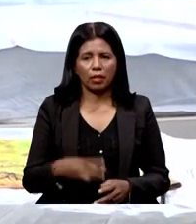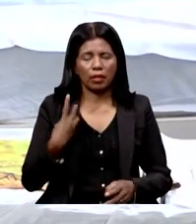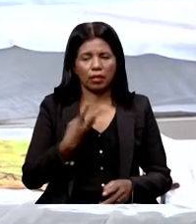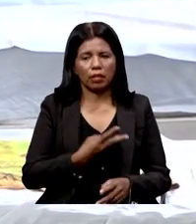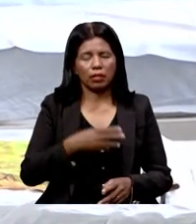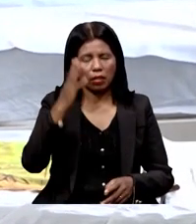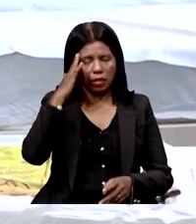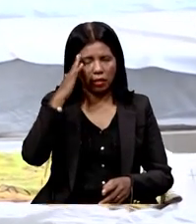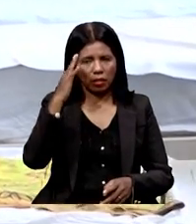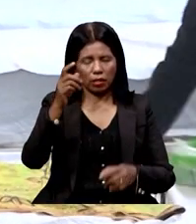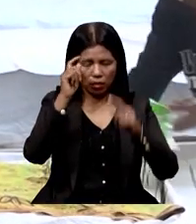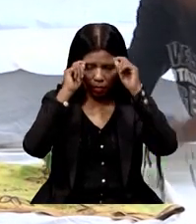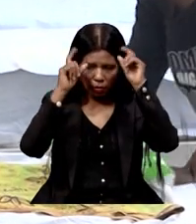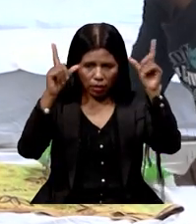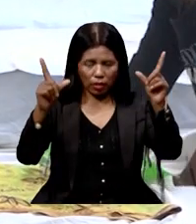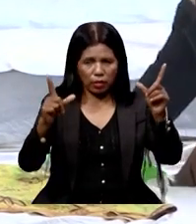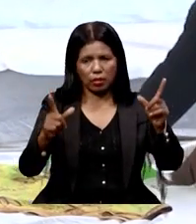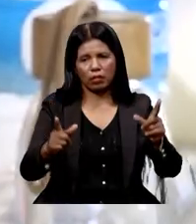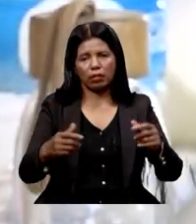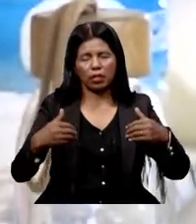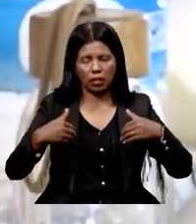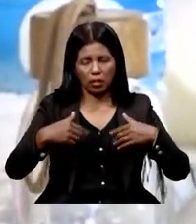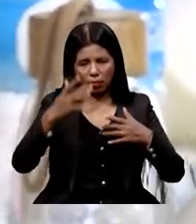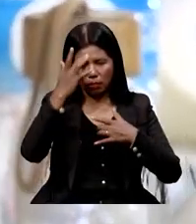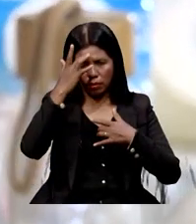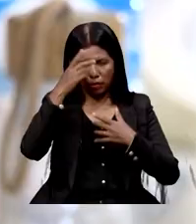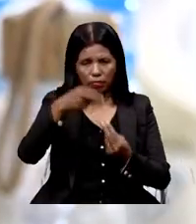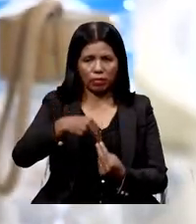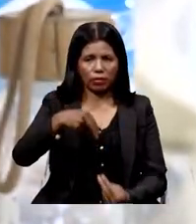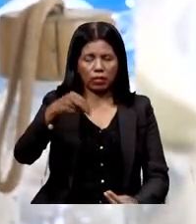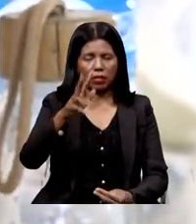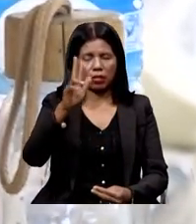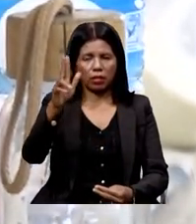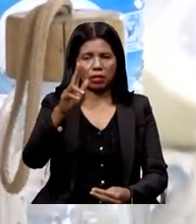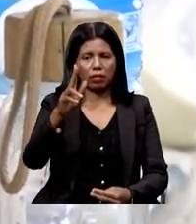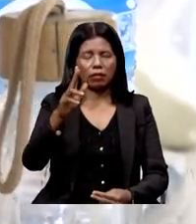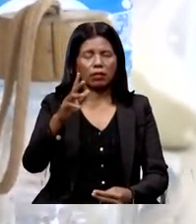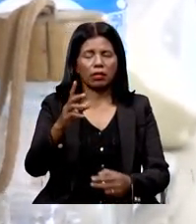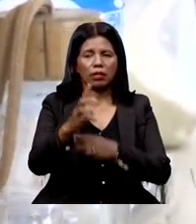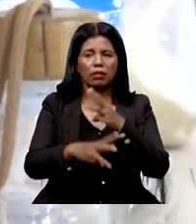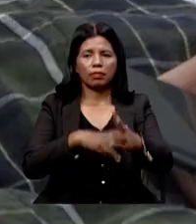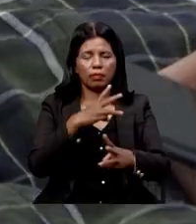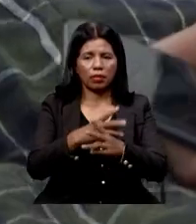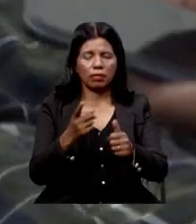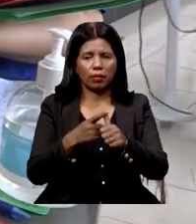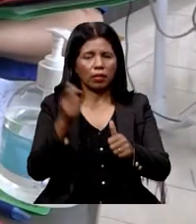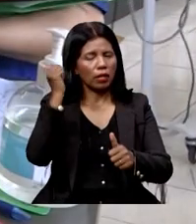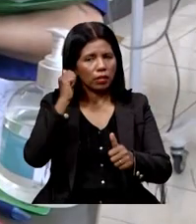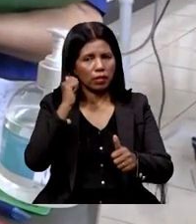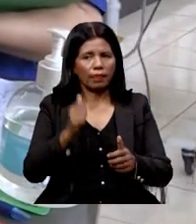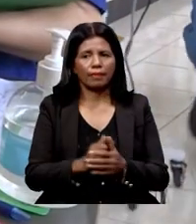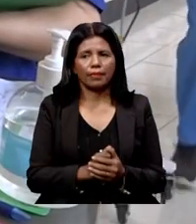Timor-Leste, sofre malnutrição crônica. Terceiro lugar é o mundo, no primeiro lugar é asiático.